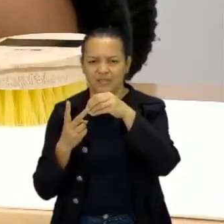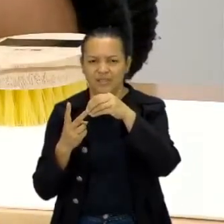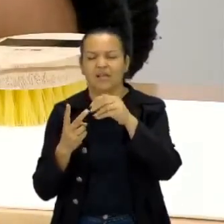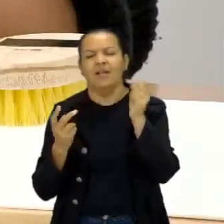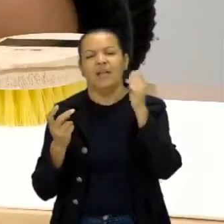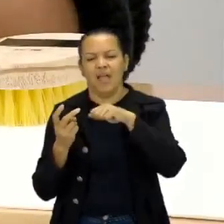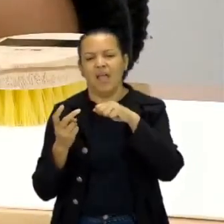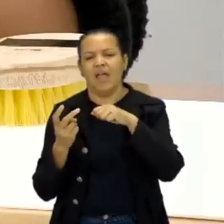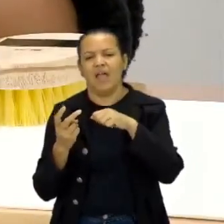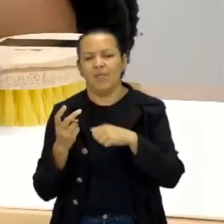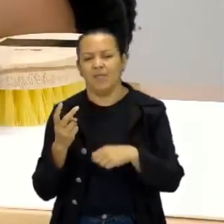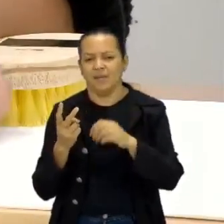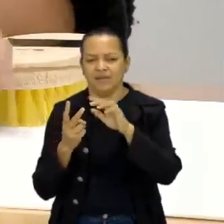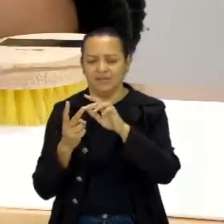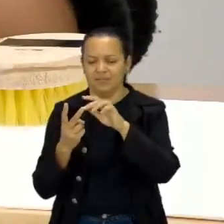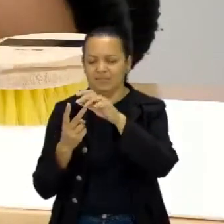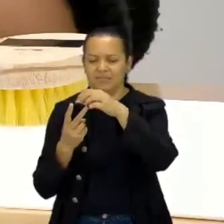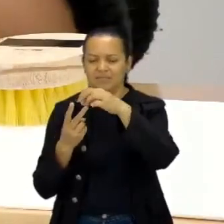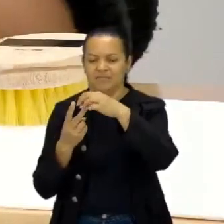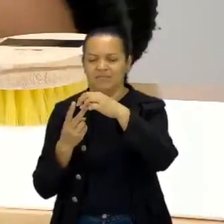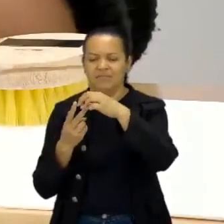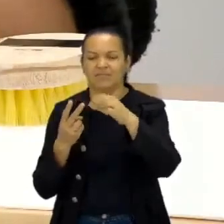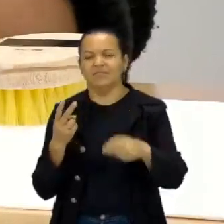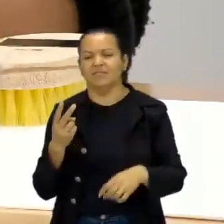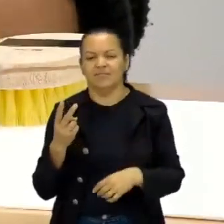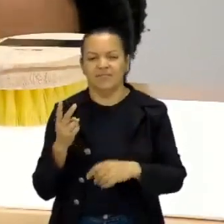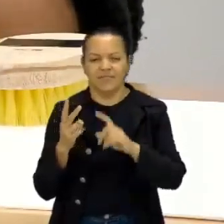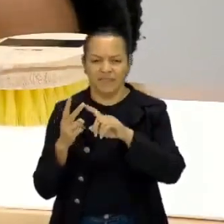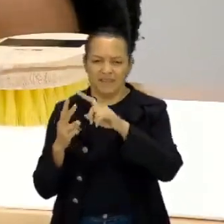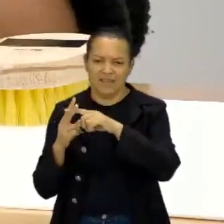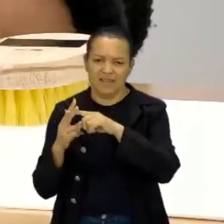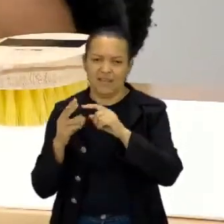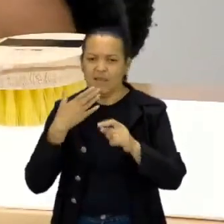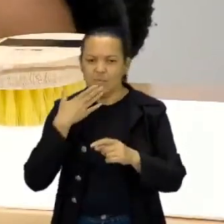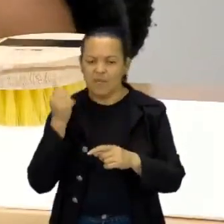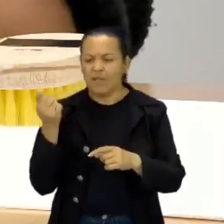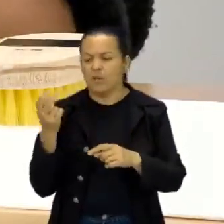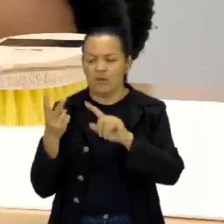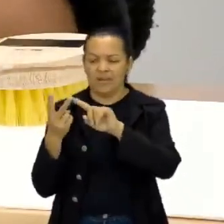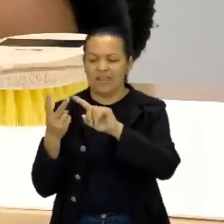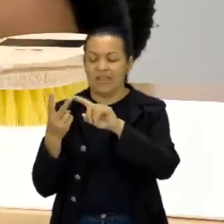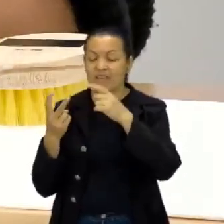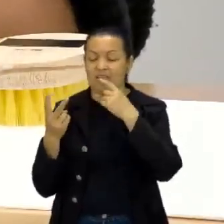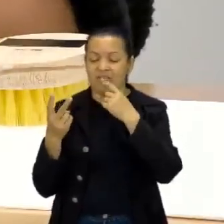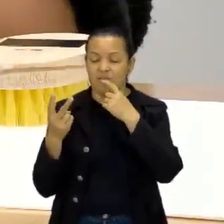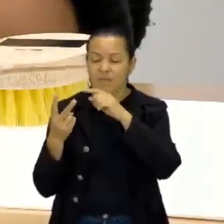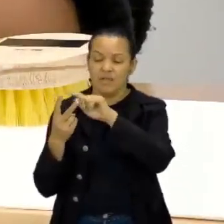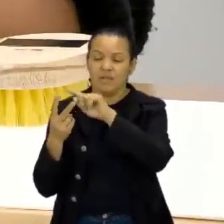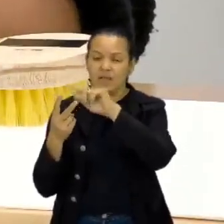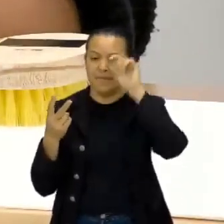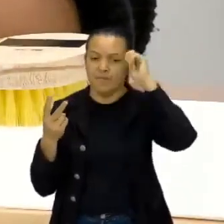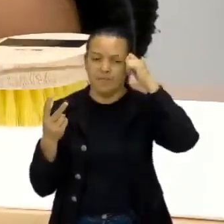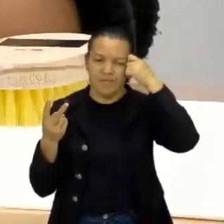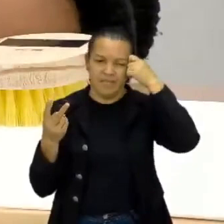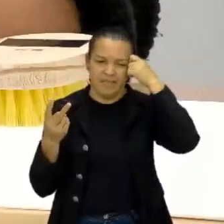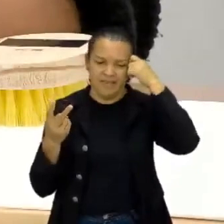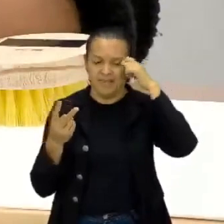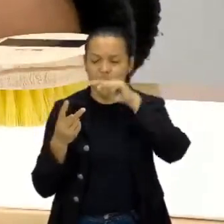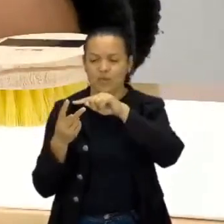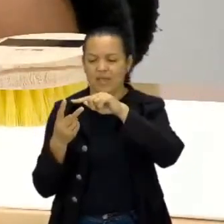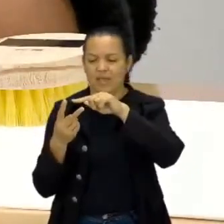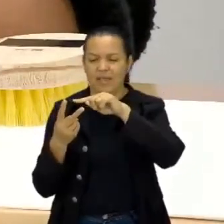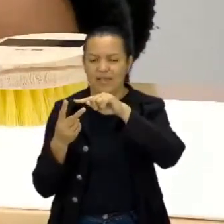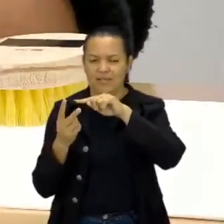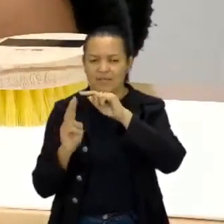tem um botão. Então, lembrando que o melhor lugar para você colocar o botão, né, para justamente impedir que ele chegue energia